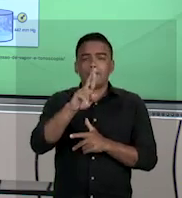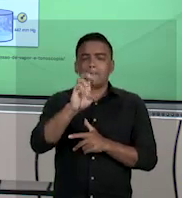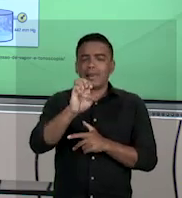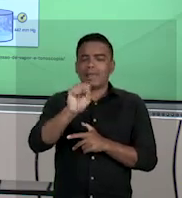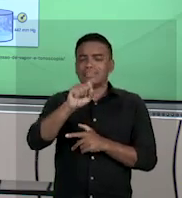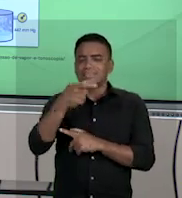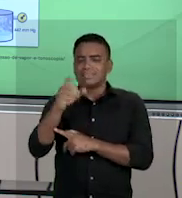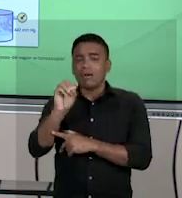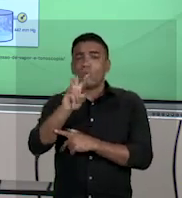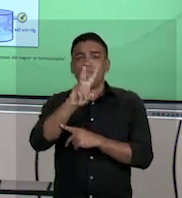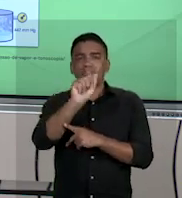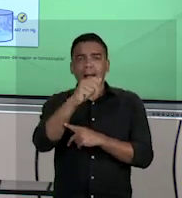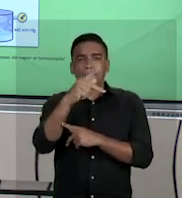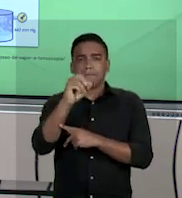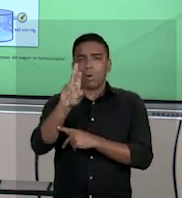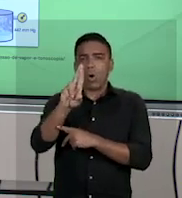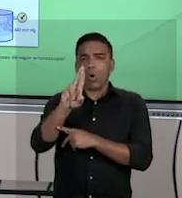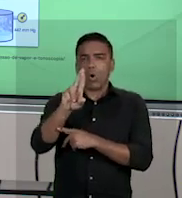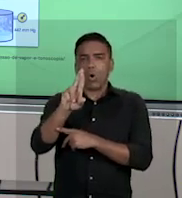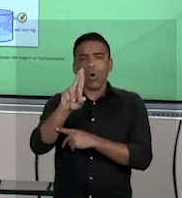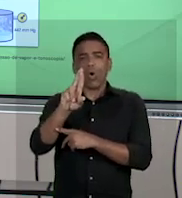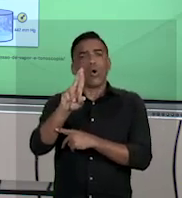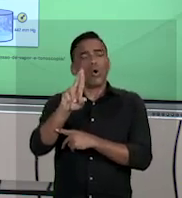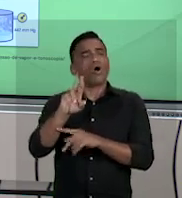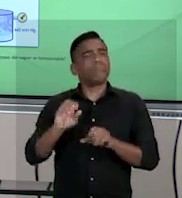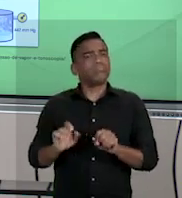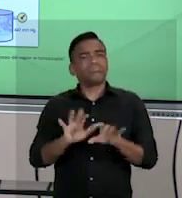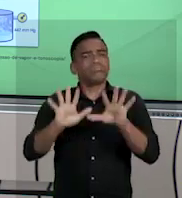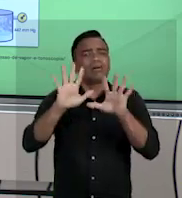de vapor? Bom, pensando aqui